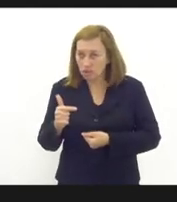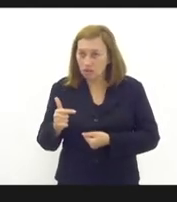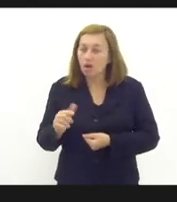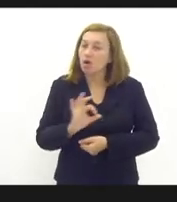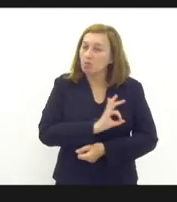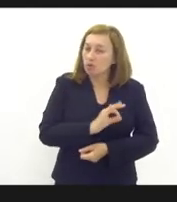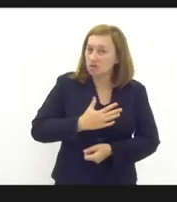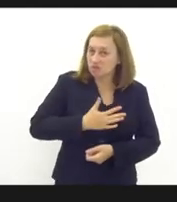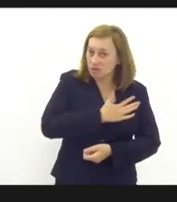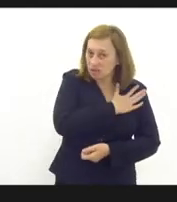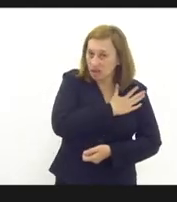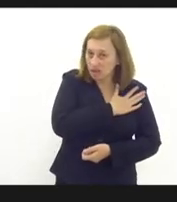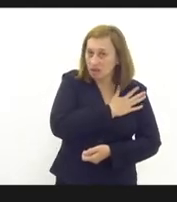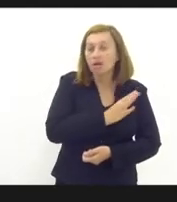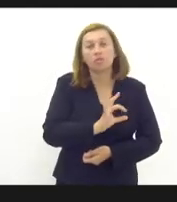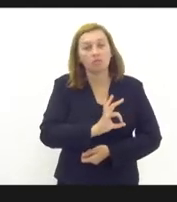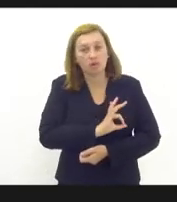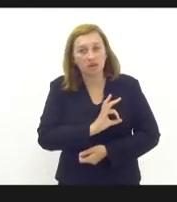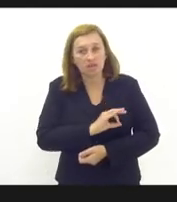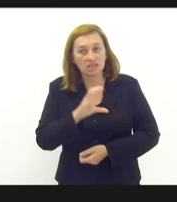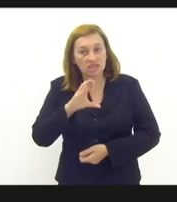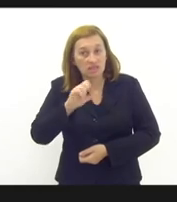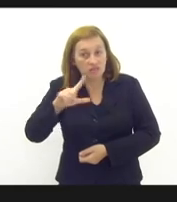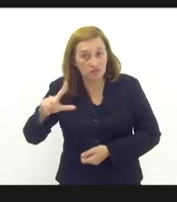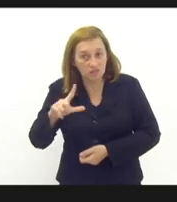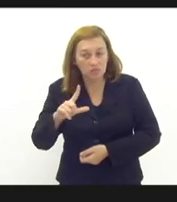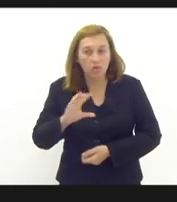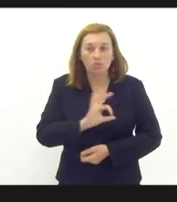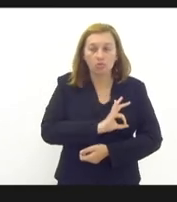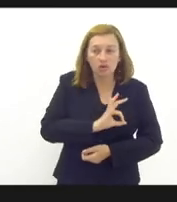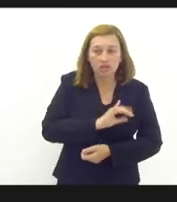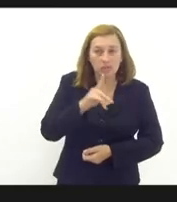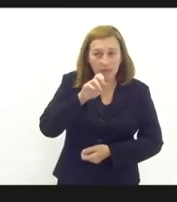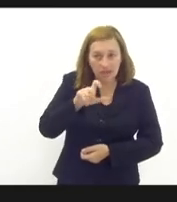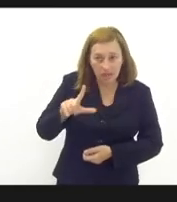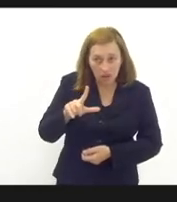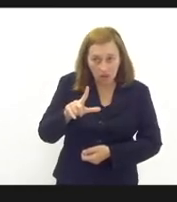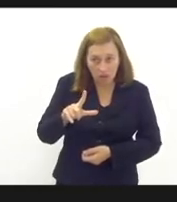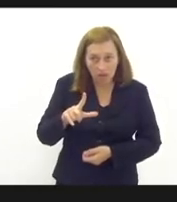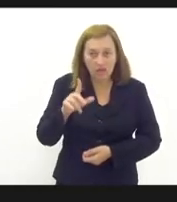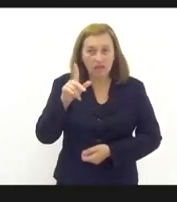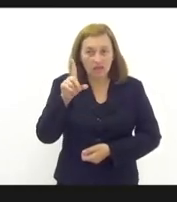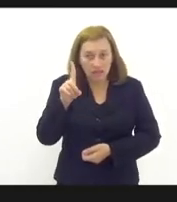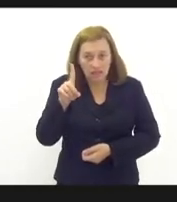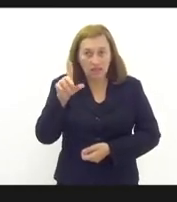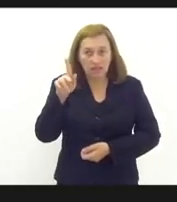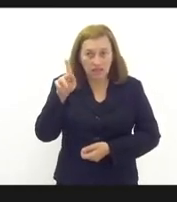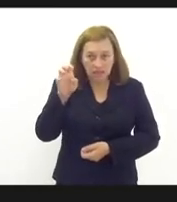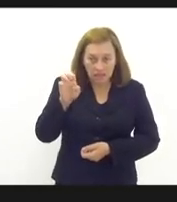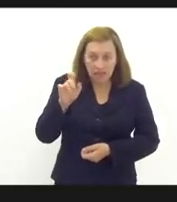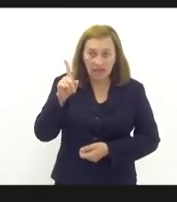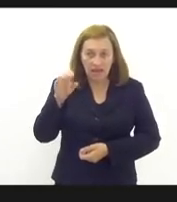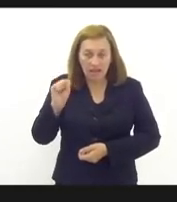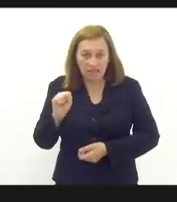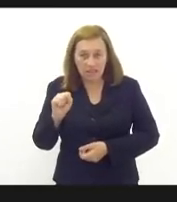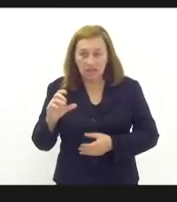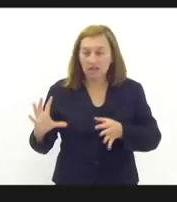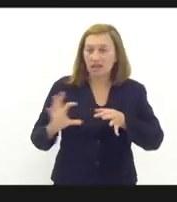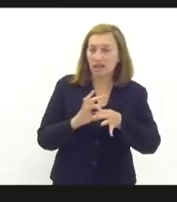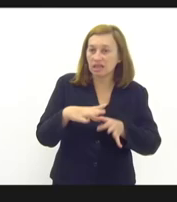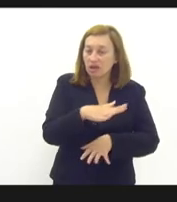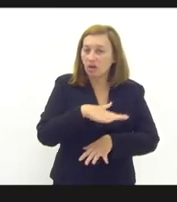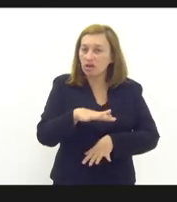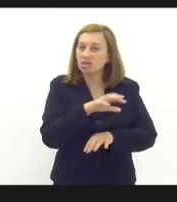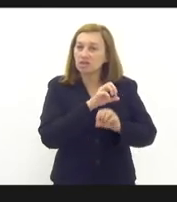polícia militar, seja polícia civil, seja polícia penal, seja o DEGASE, que é muito ligado à área de educação, mas